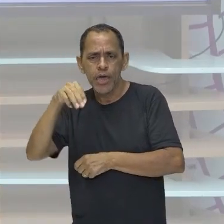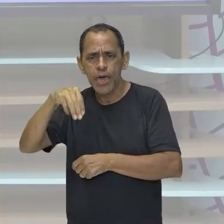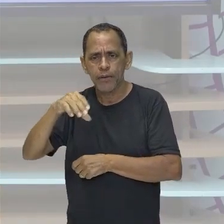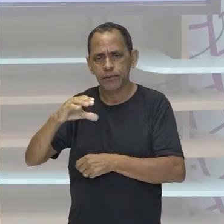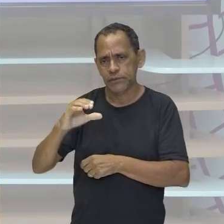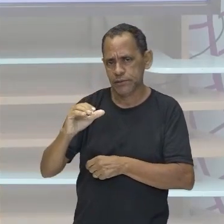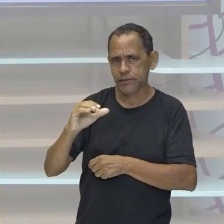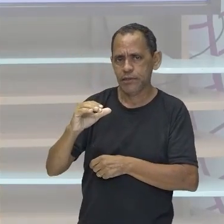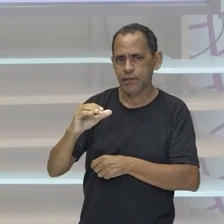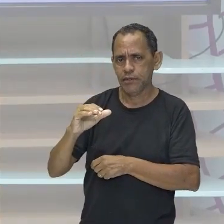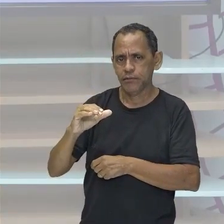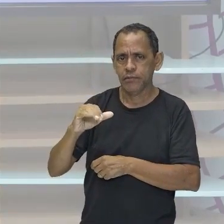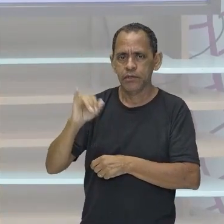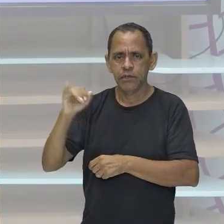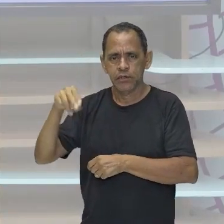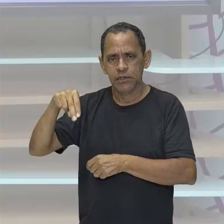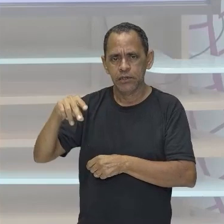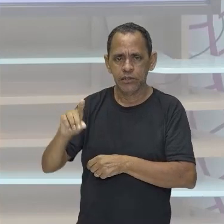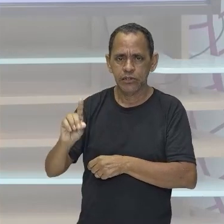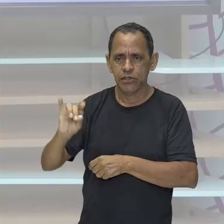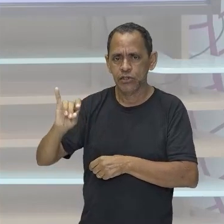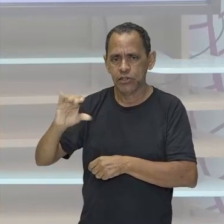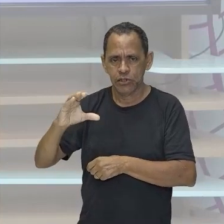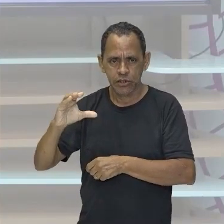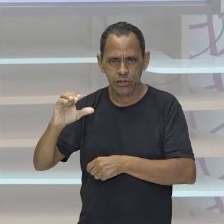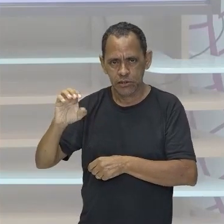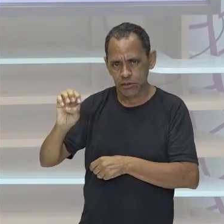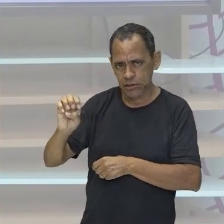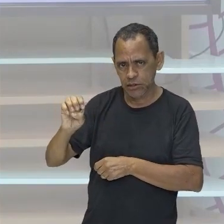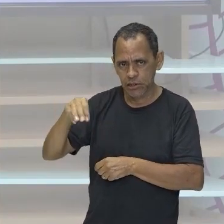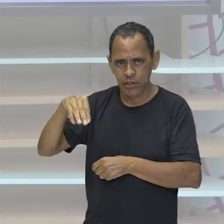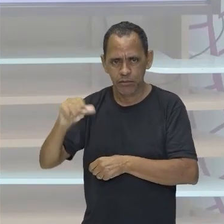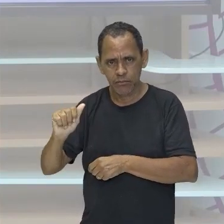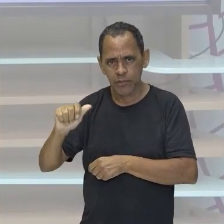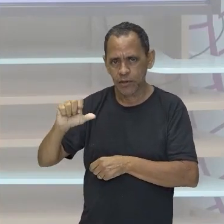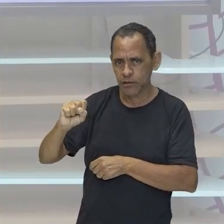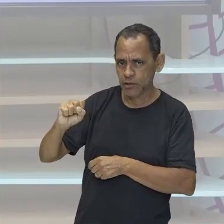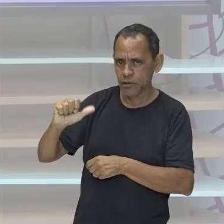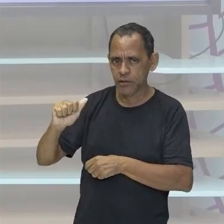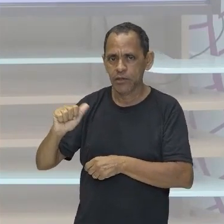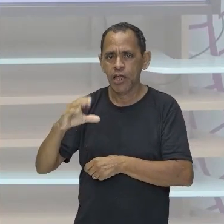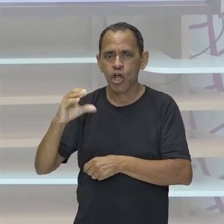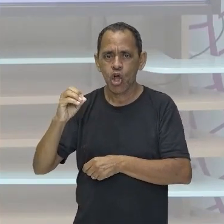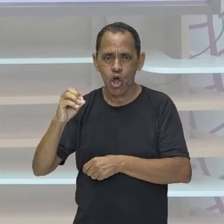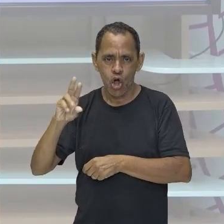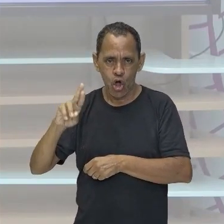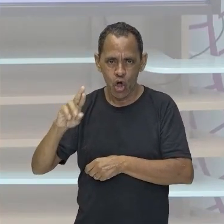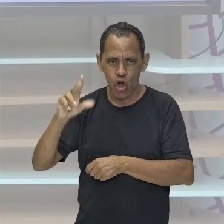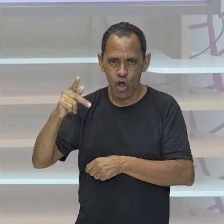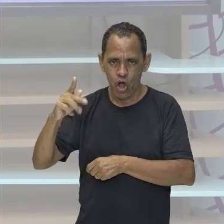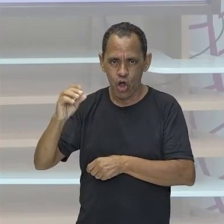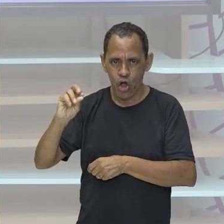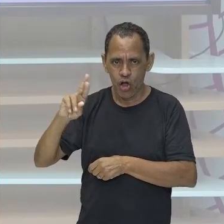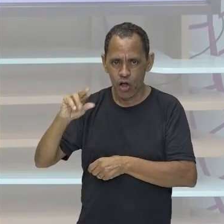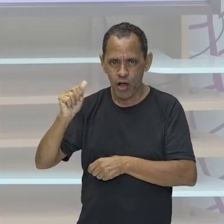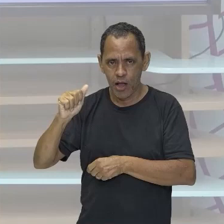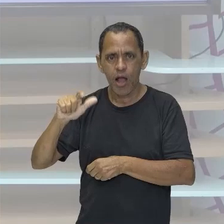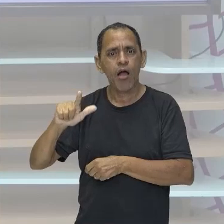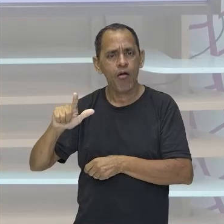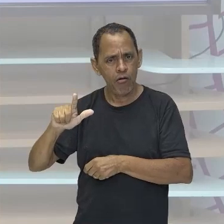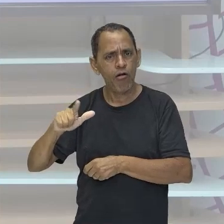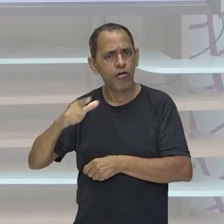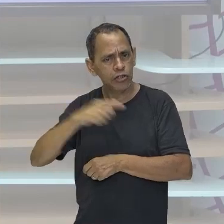corpórea, certo? E isso está ligado exatamente a uma tabela que a Organização Mundial de Saúde,